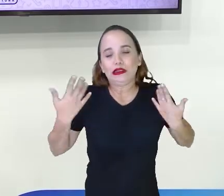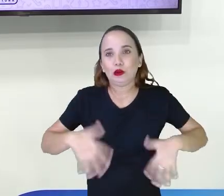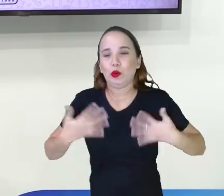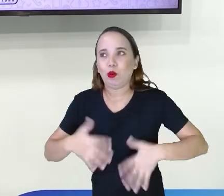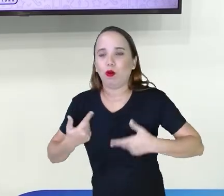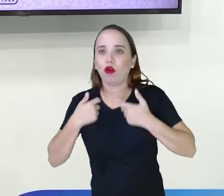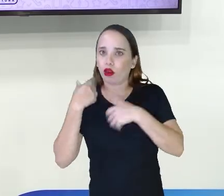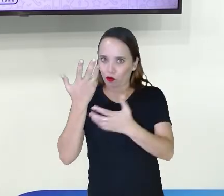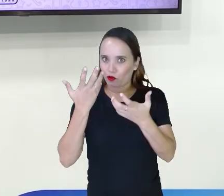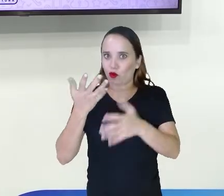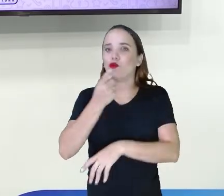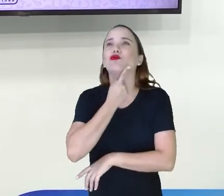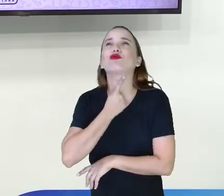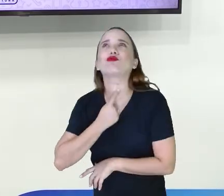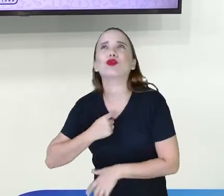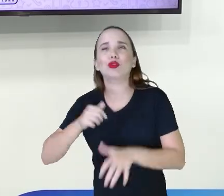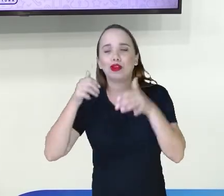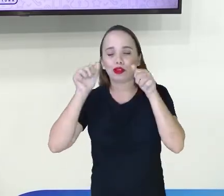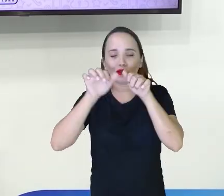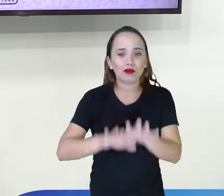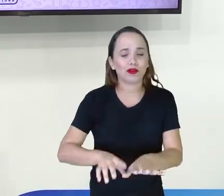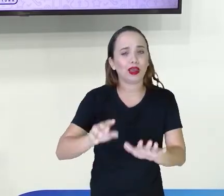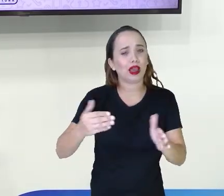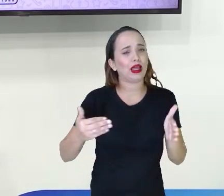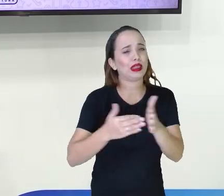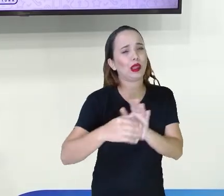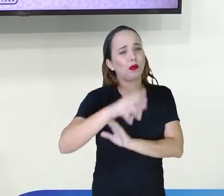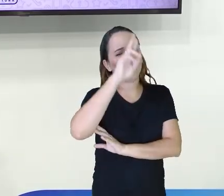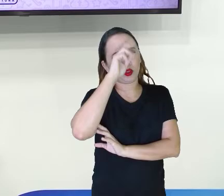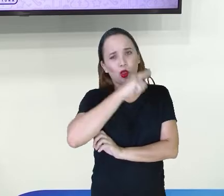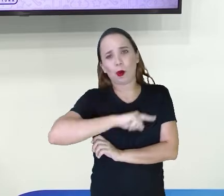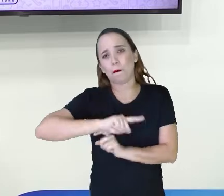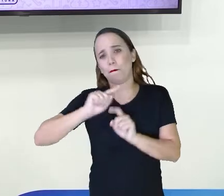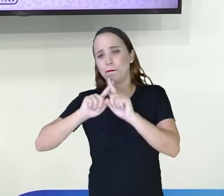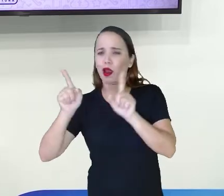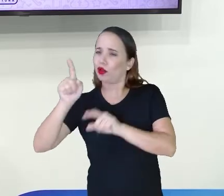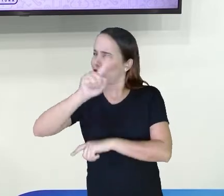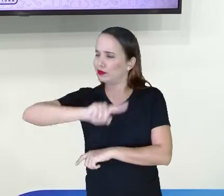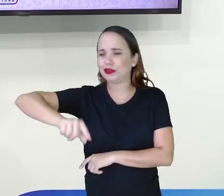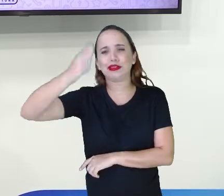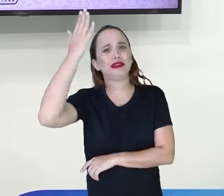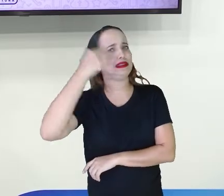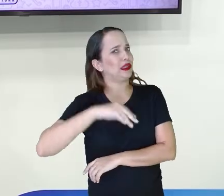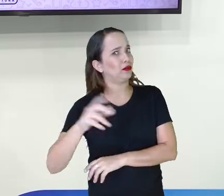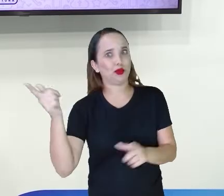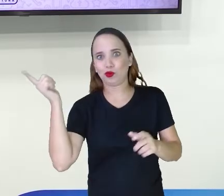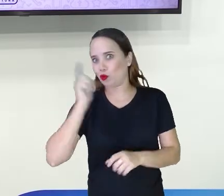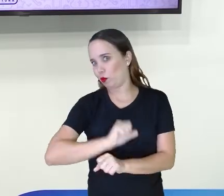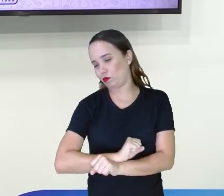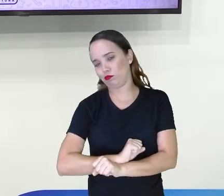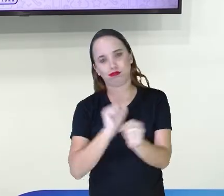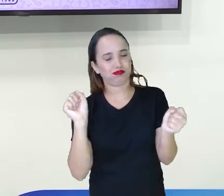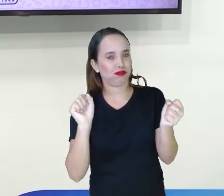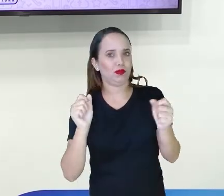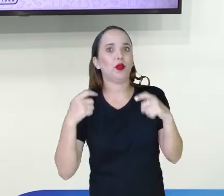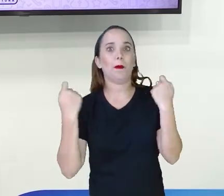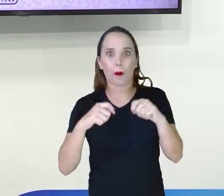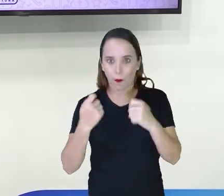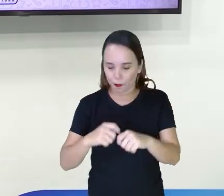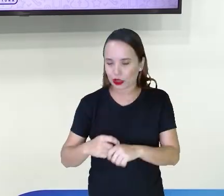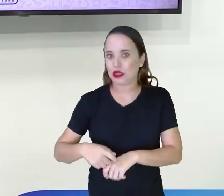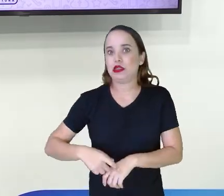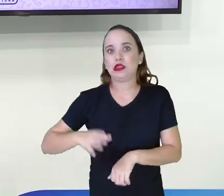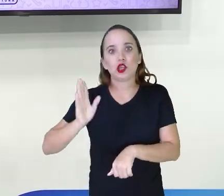eu ficar até meio-dia, só que vocês sabem que não dá, então eu tenho que otimizar ao máximo, e sempre quando